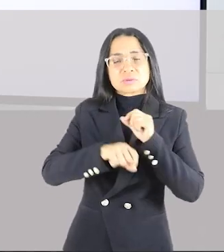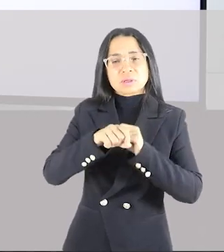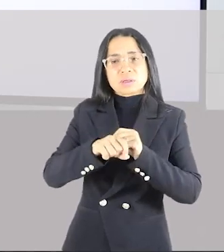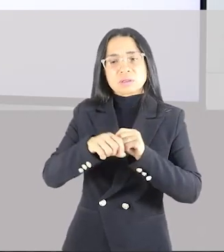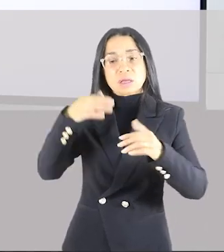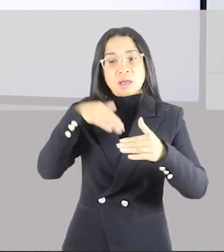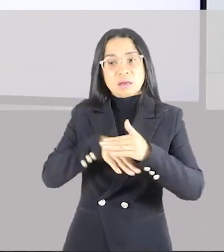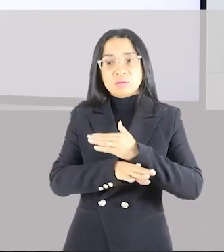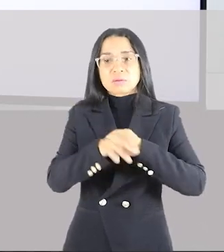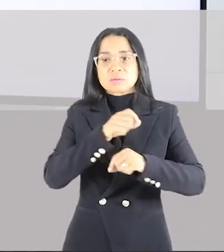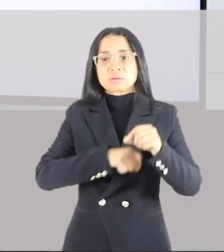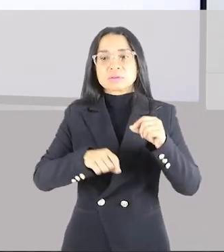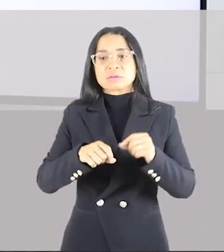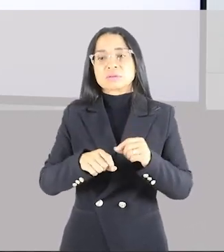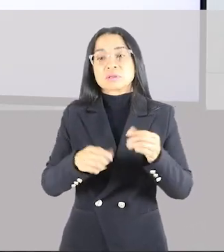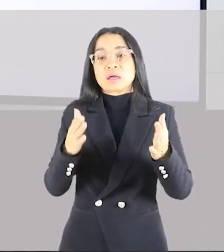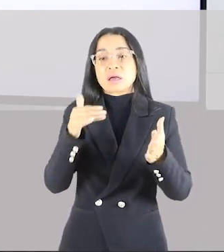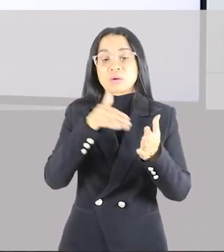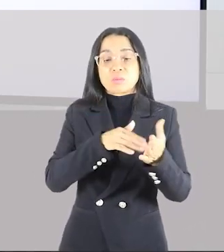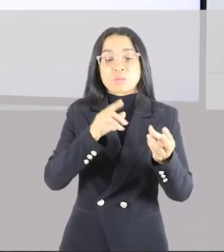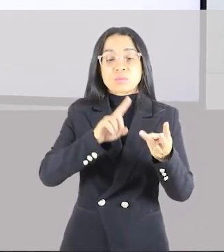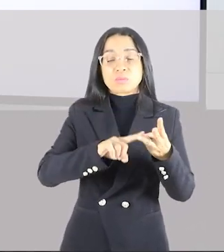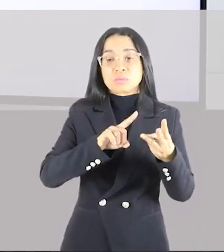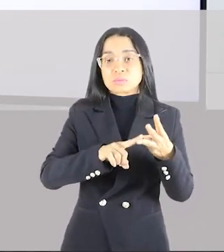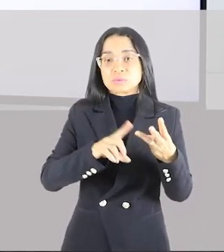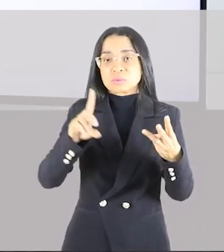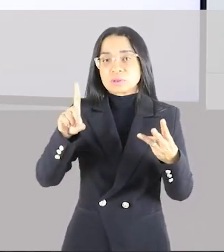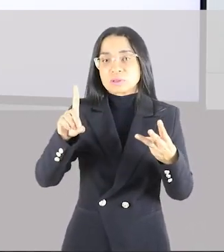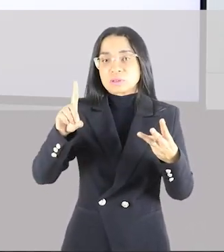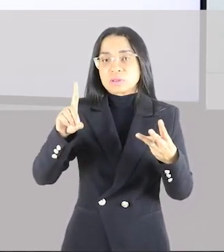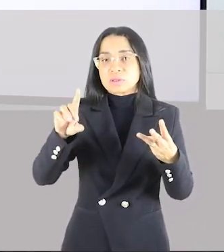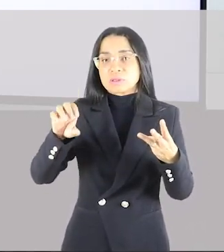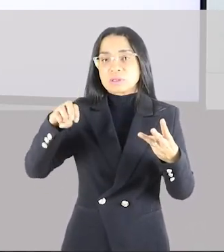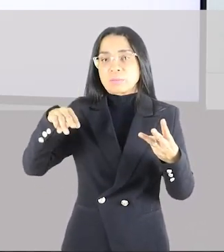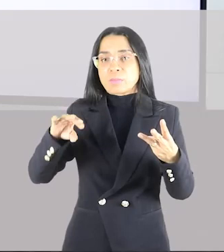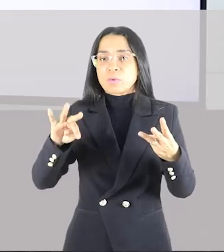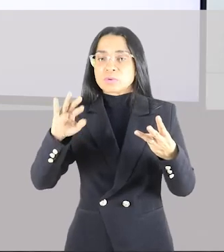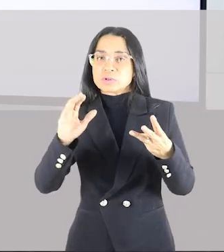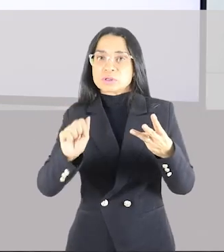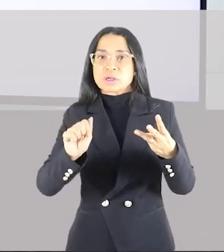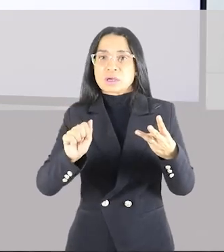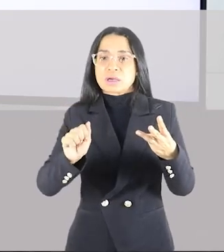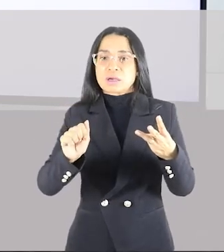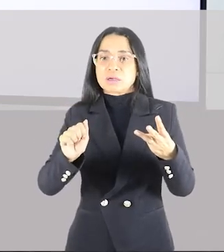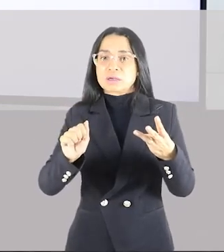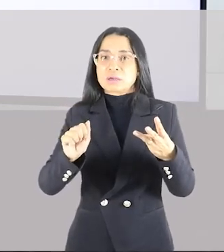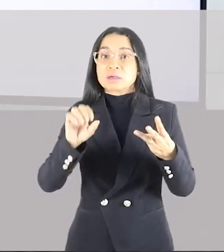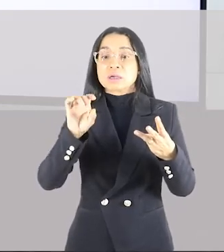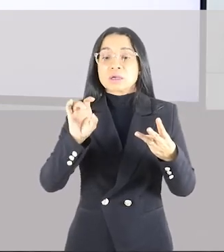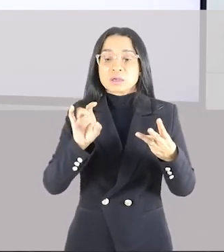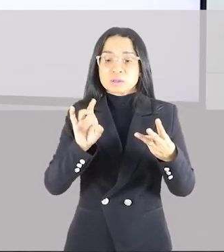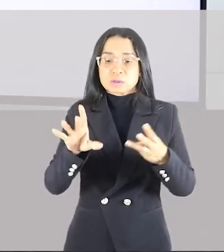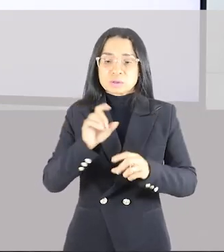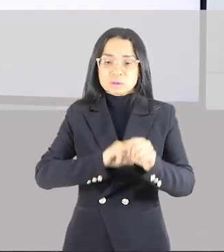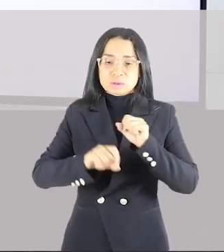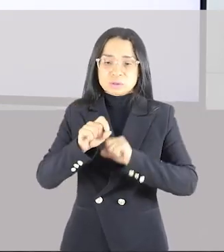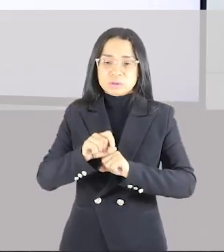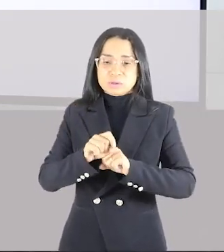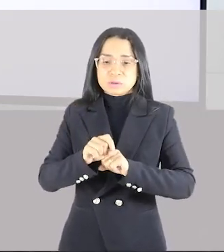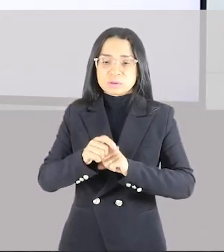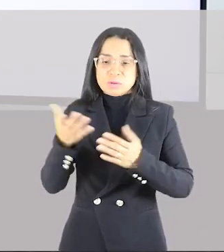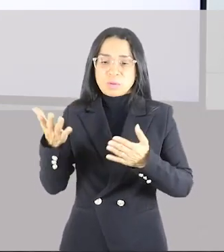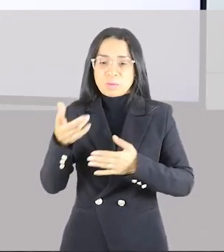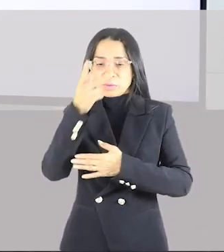armazém. E tem essa última tipo de escrita, que ela é um pouco mais sofisticada, que era só os escribas que tinham acesso.